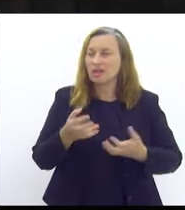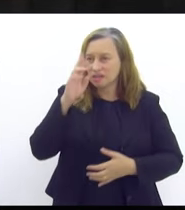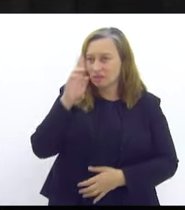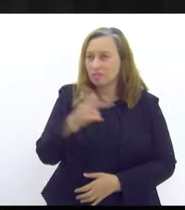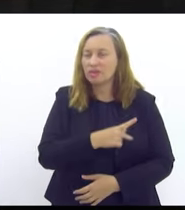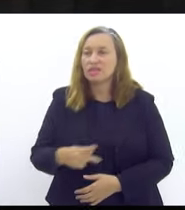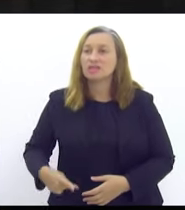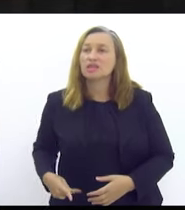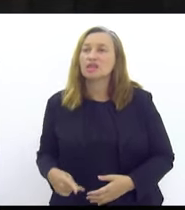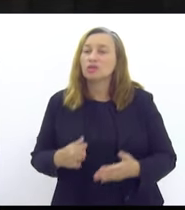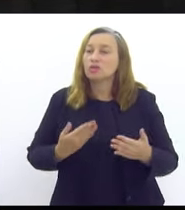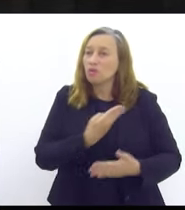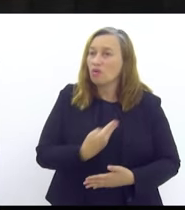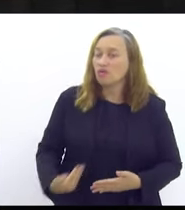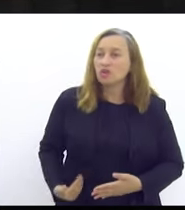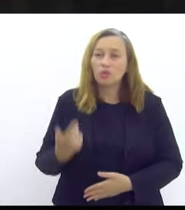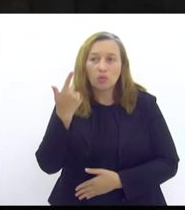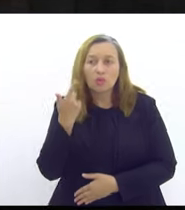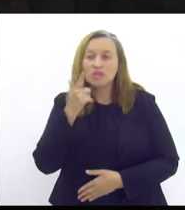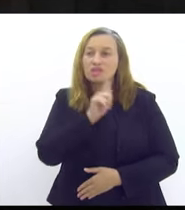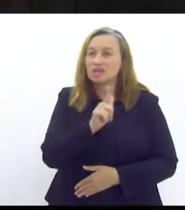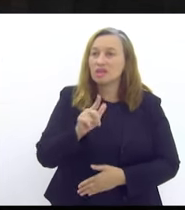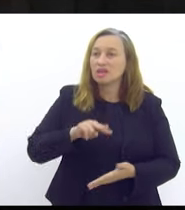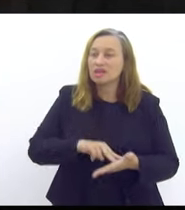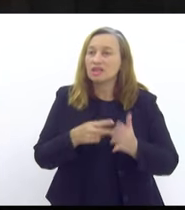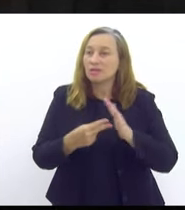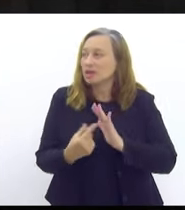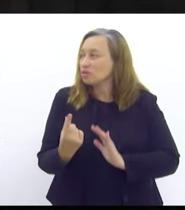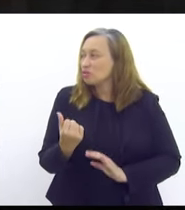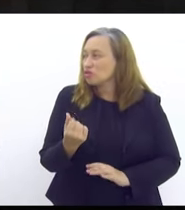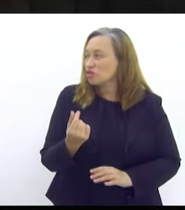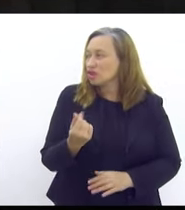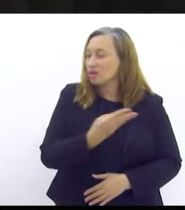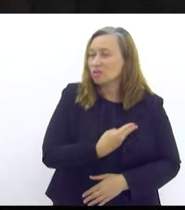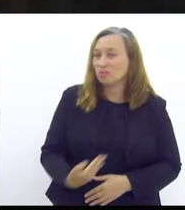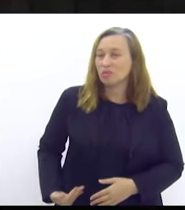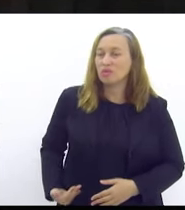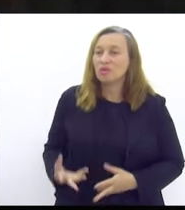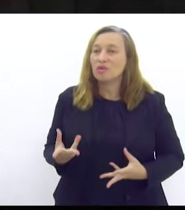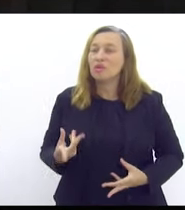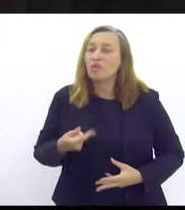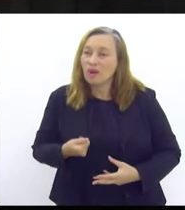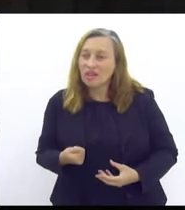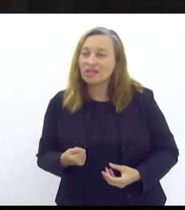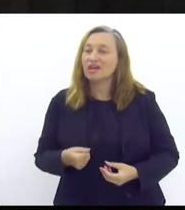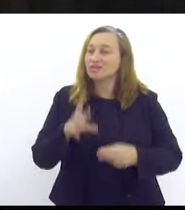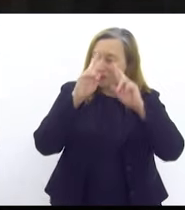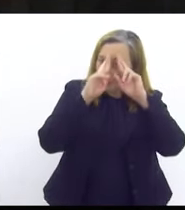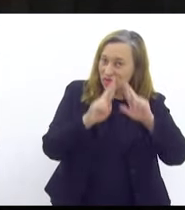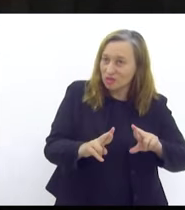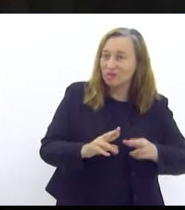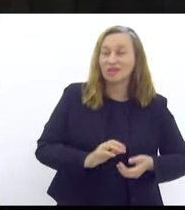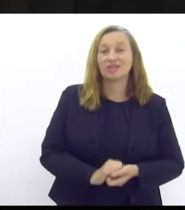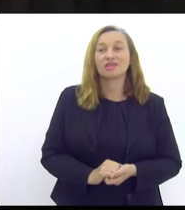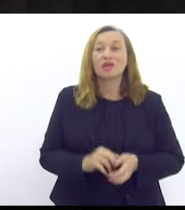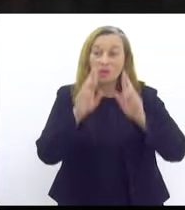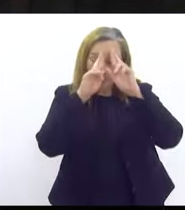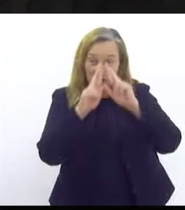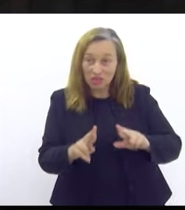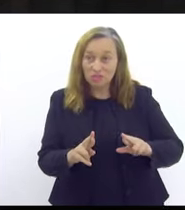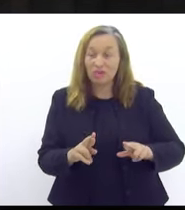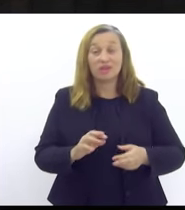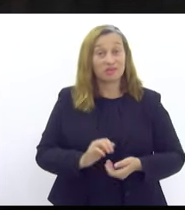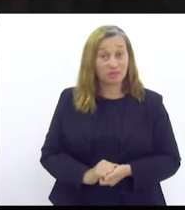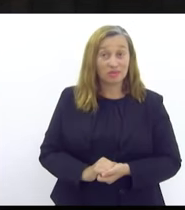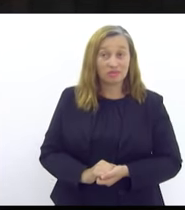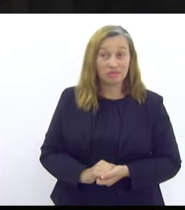dê certo, que ele trate o dinheiro público com qualidade, com respeito ao